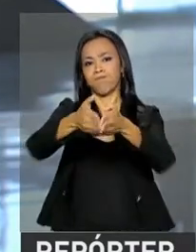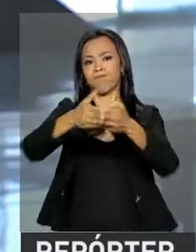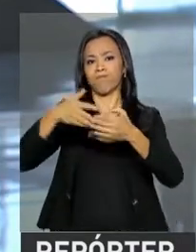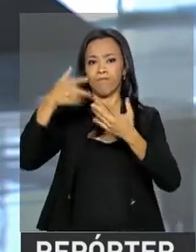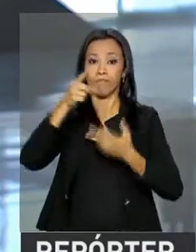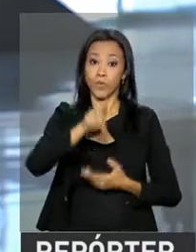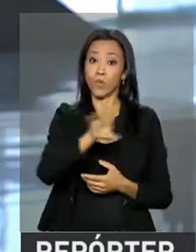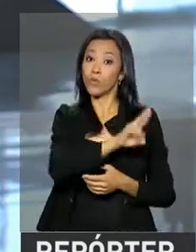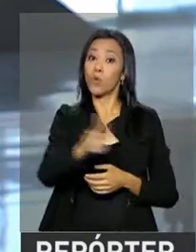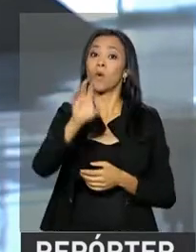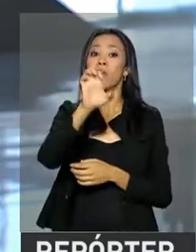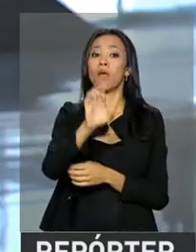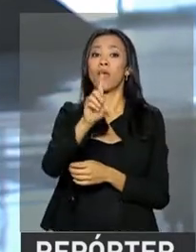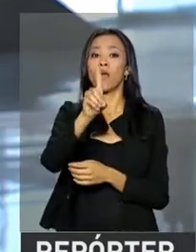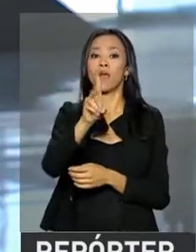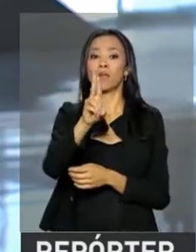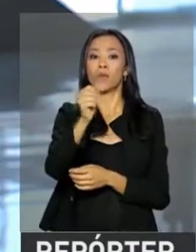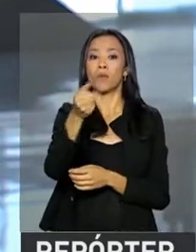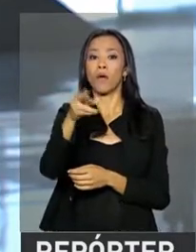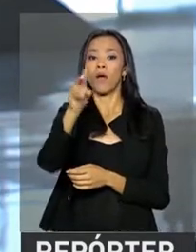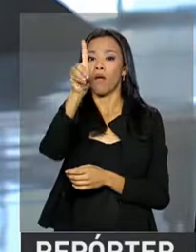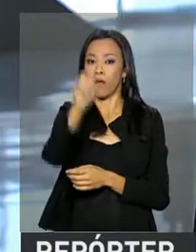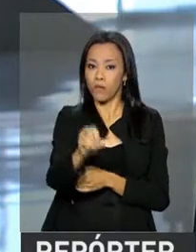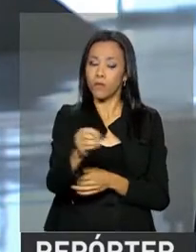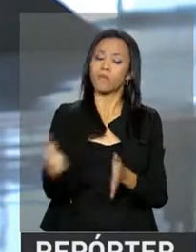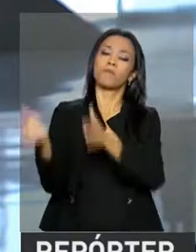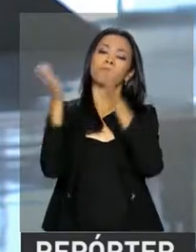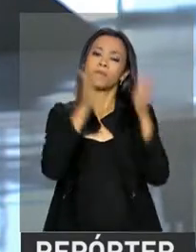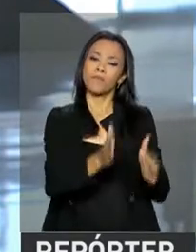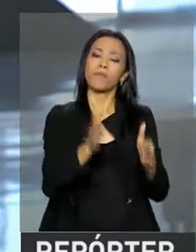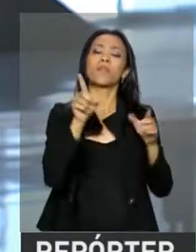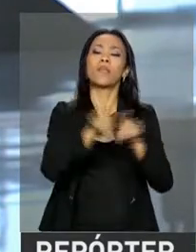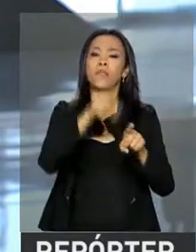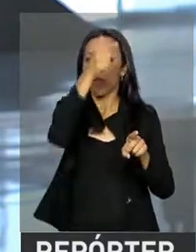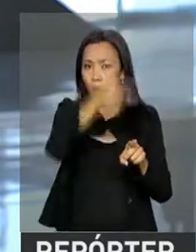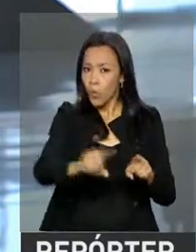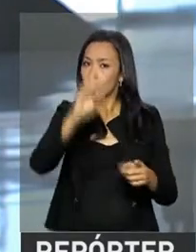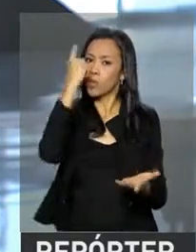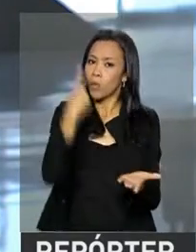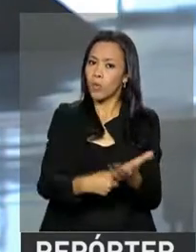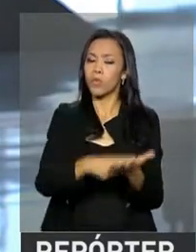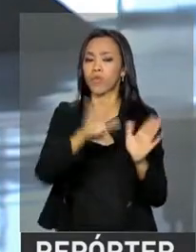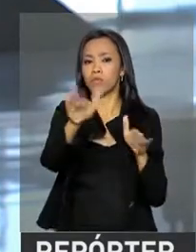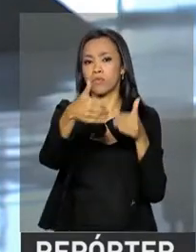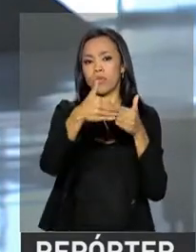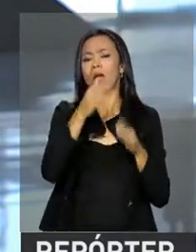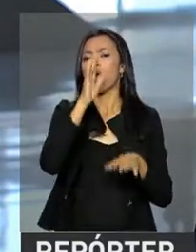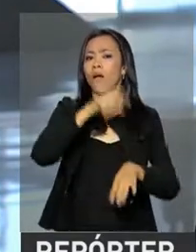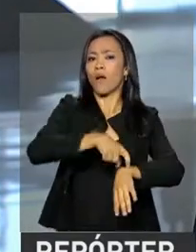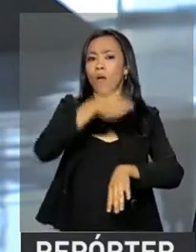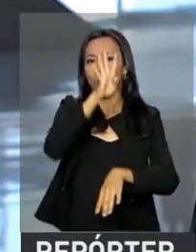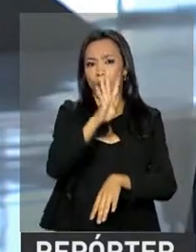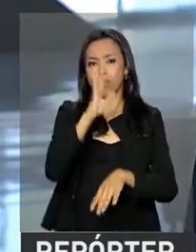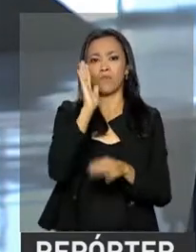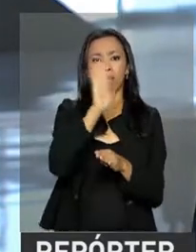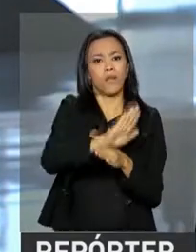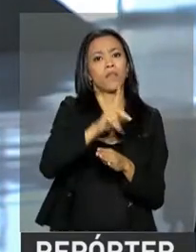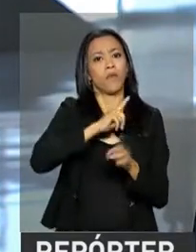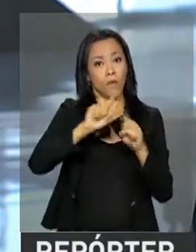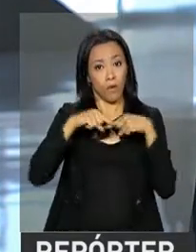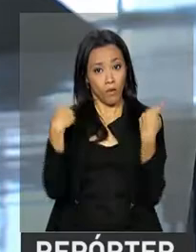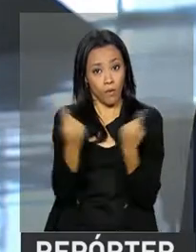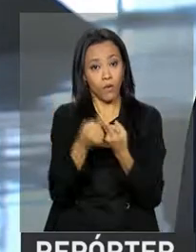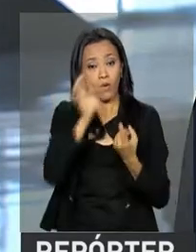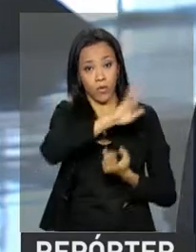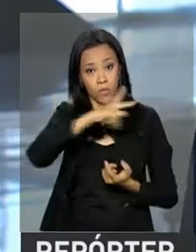eduardo bacellar leal ferreira e pra fechar a agenda do dia o presidente michel também tem as quatro horas da tarde uma reunião com o